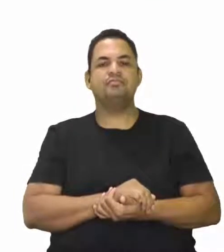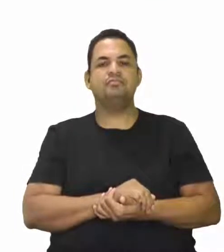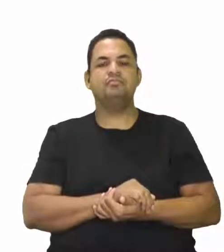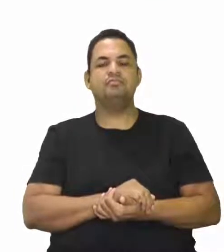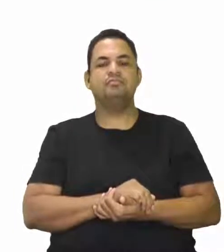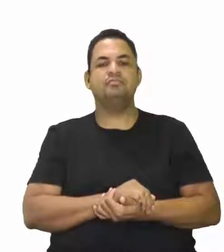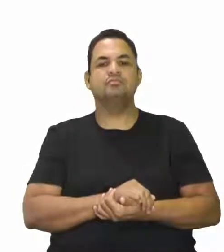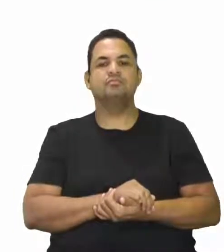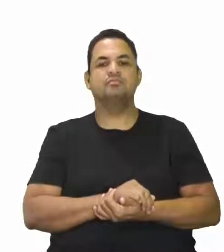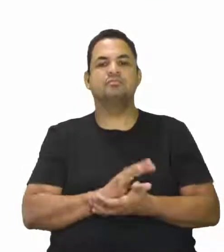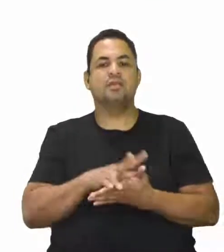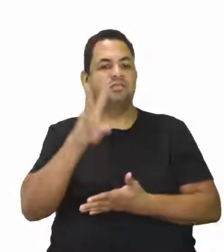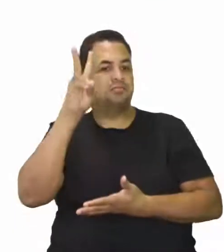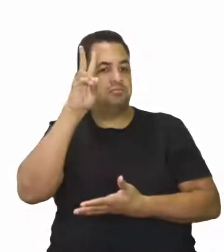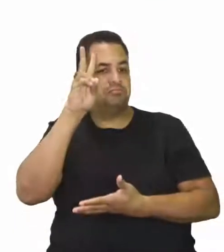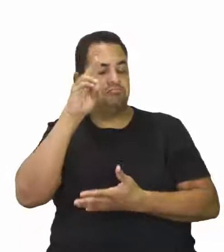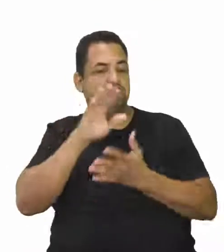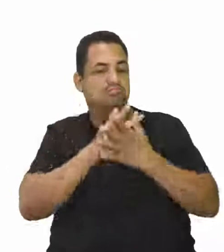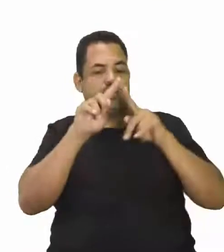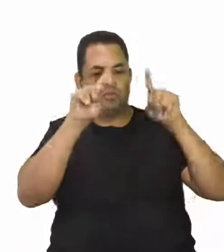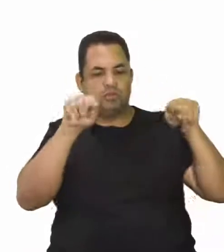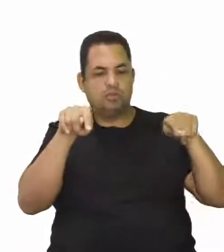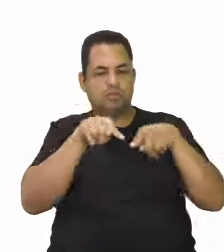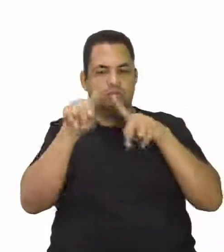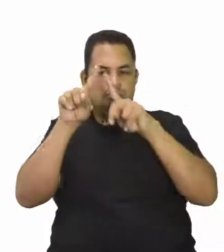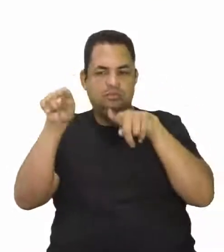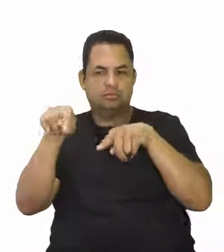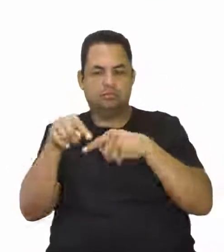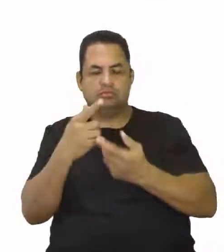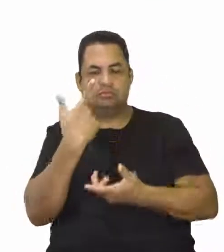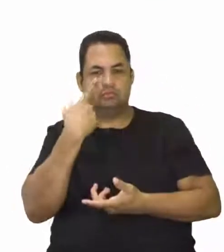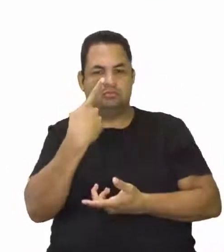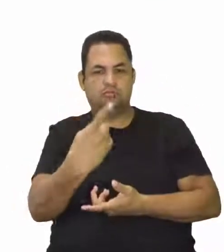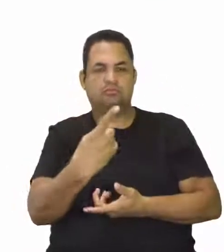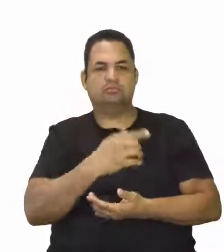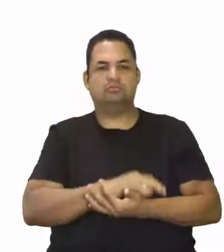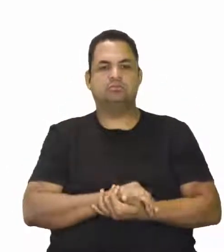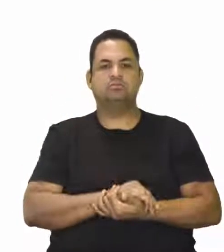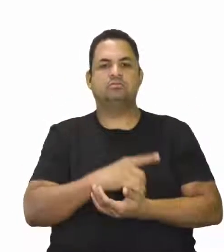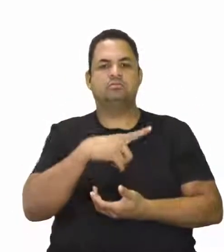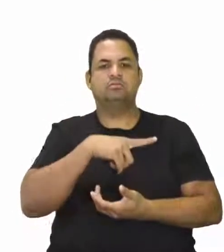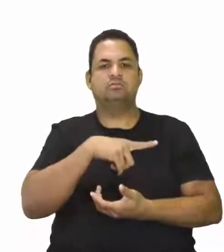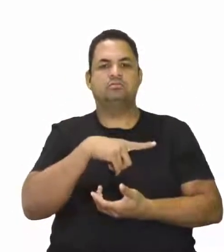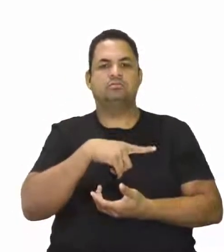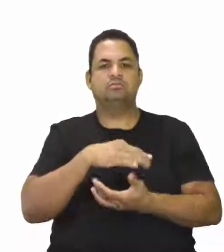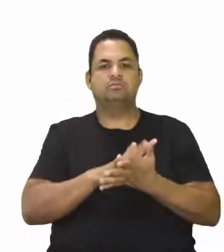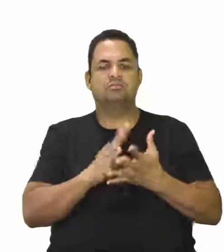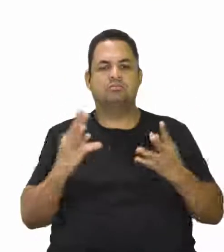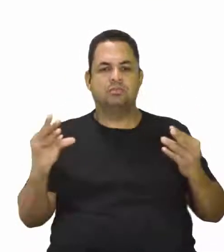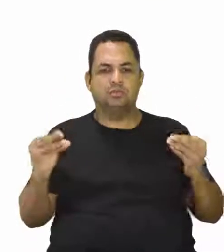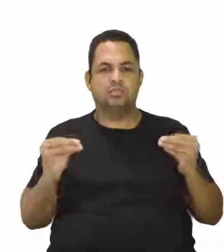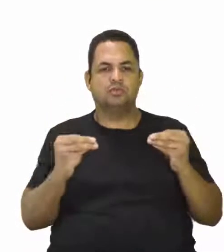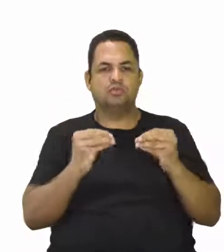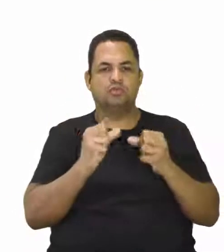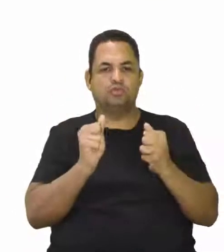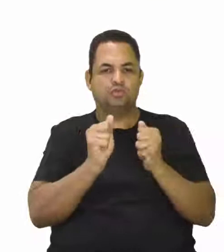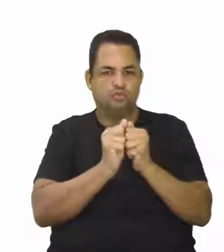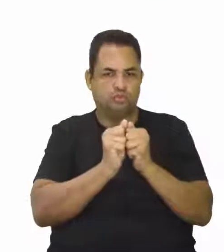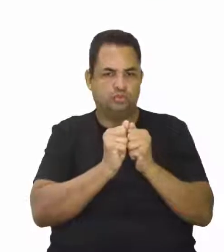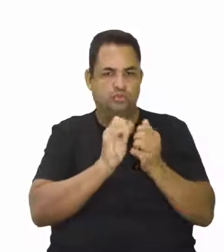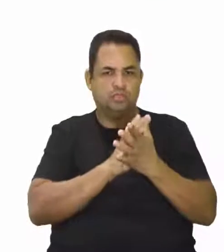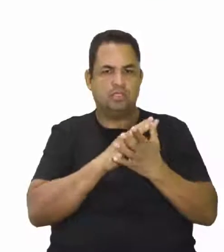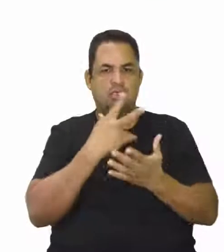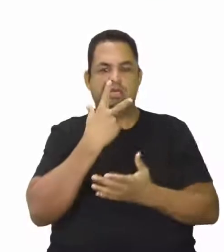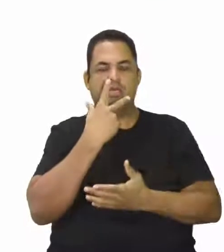o quê? Uma história em quadrinhos, como nós já sabemos. E eu tenho lá a fusão da linguagem